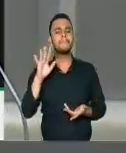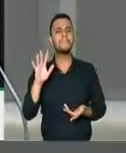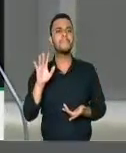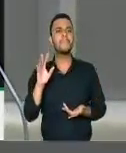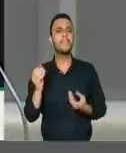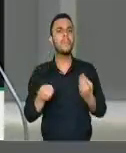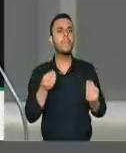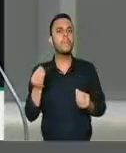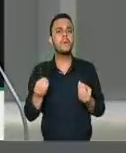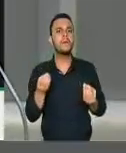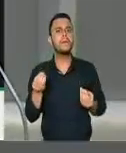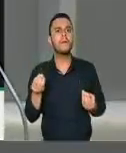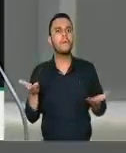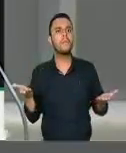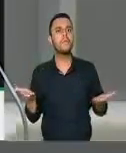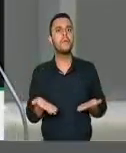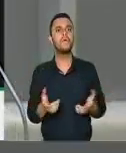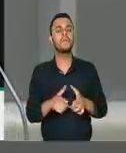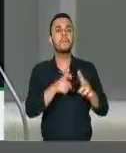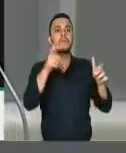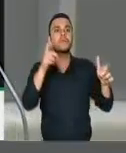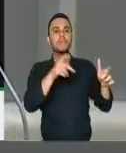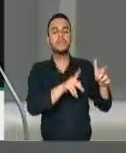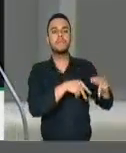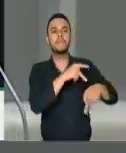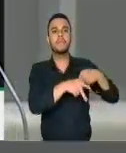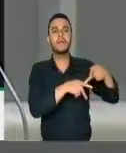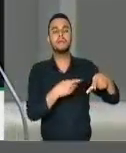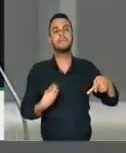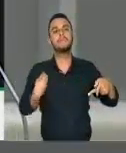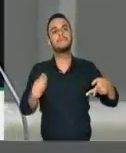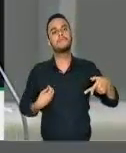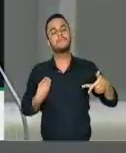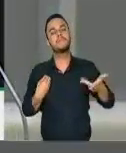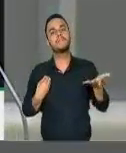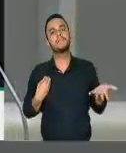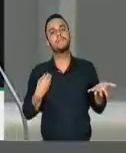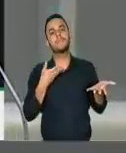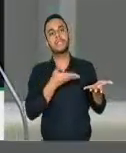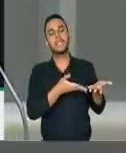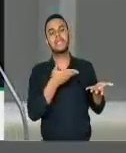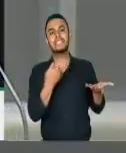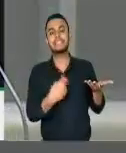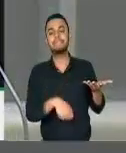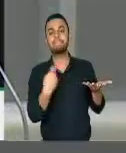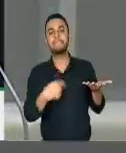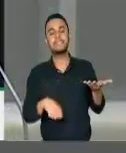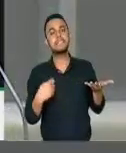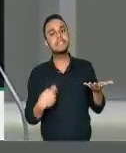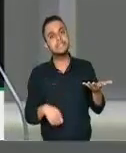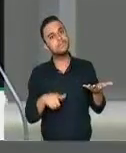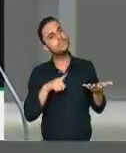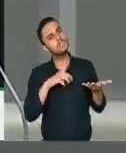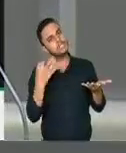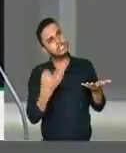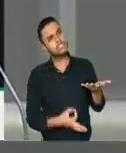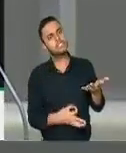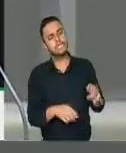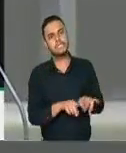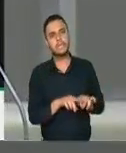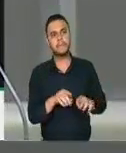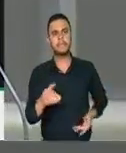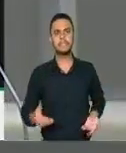que situação estaria vivendo a maioria da população brasileira que carece e tem direito